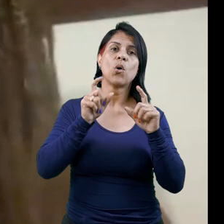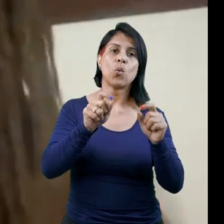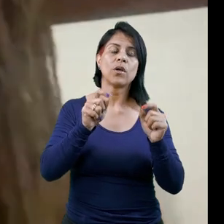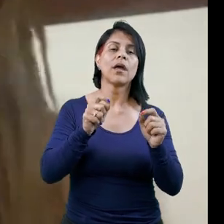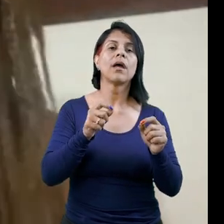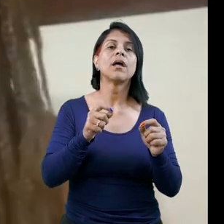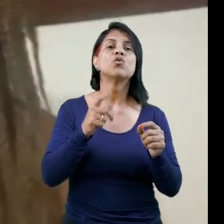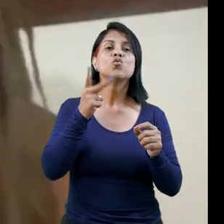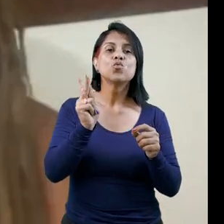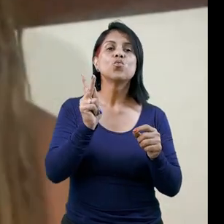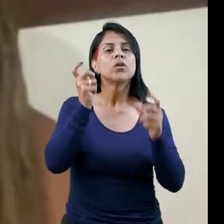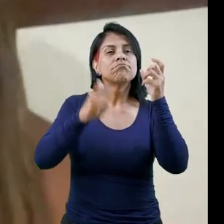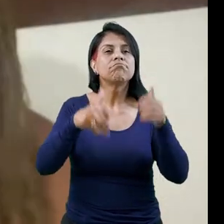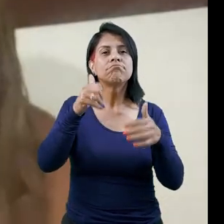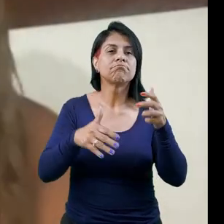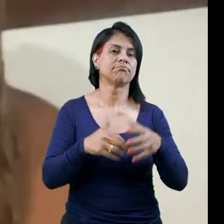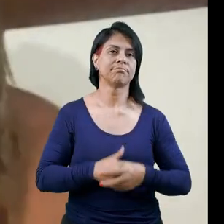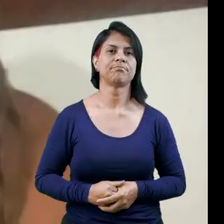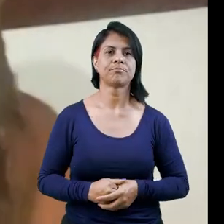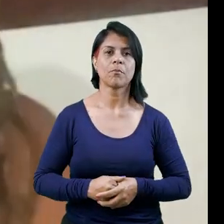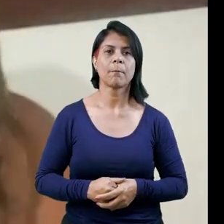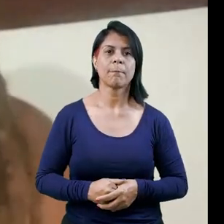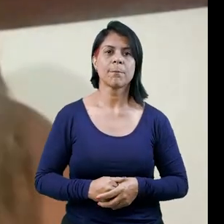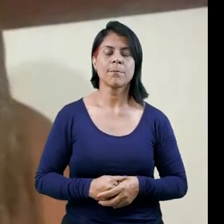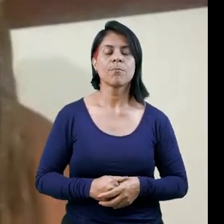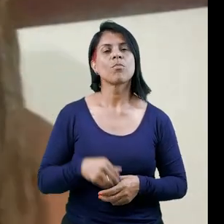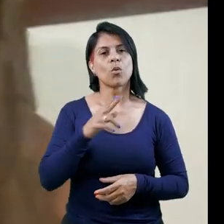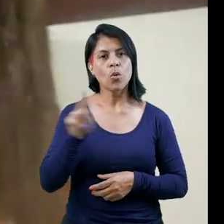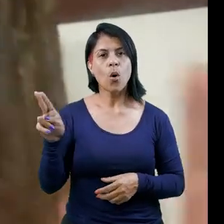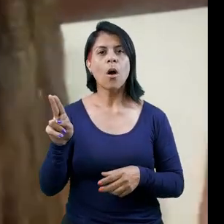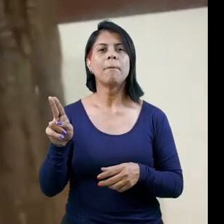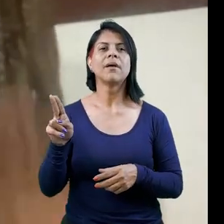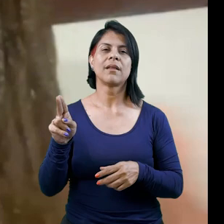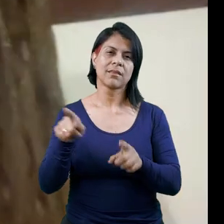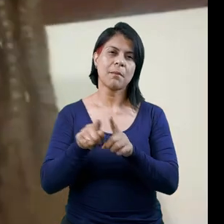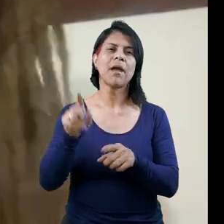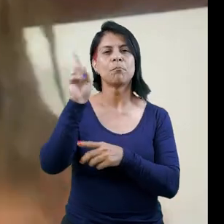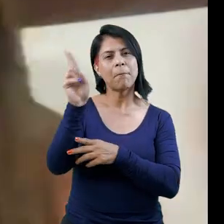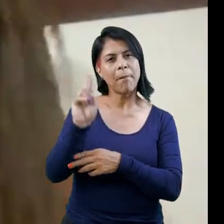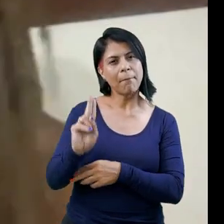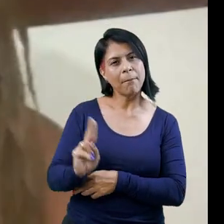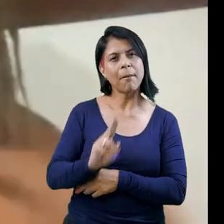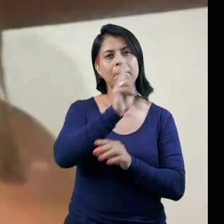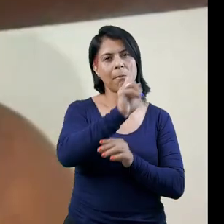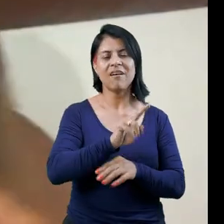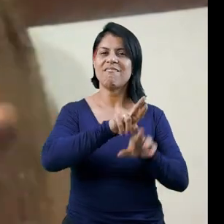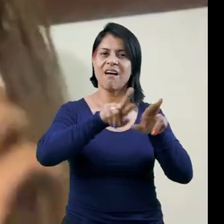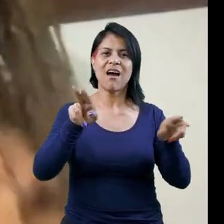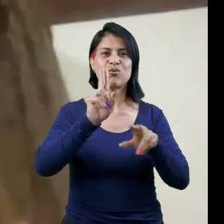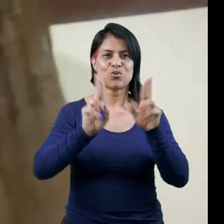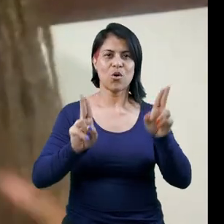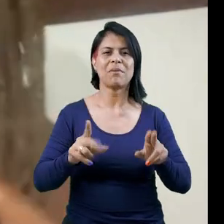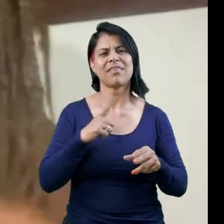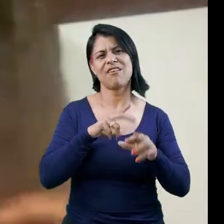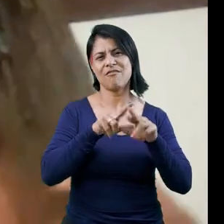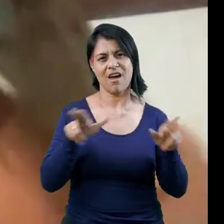boca de vocês? E o nome, um dos muitos nomes, todas temos muitos nomes, eu tenho